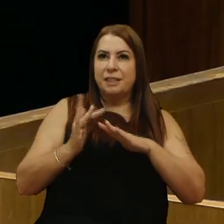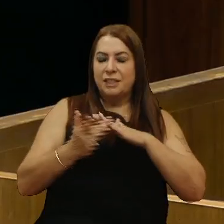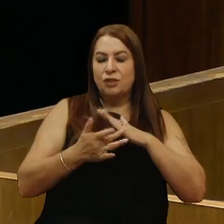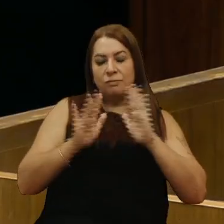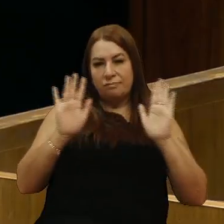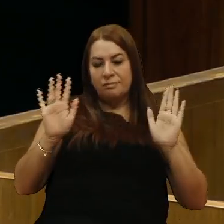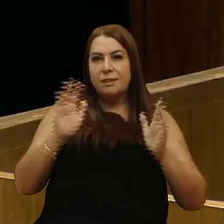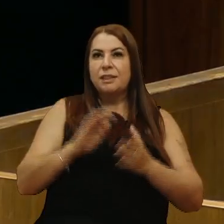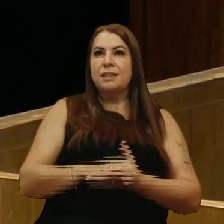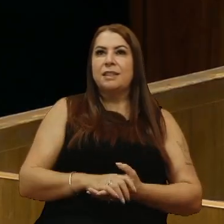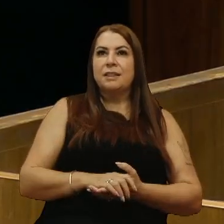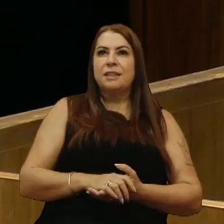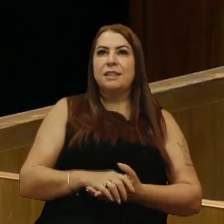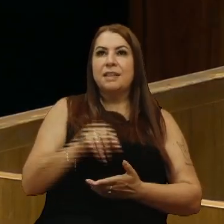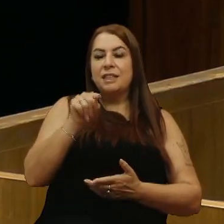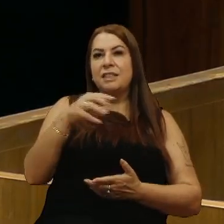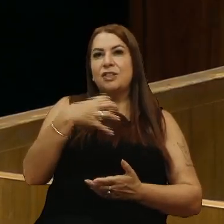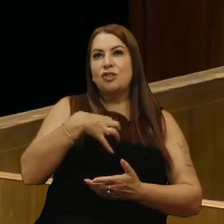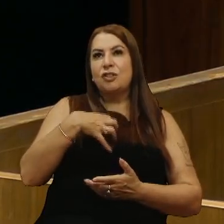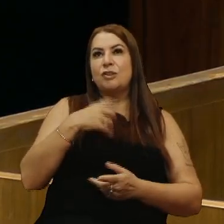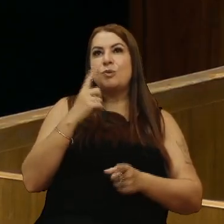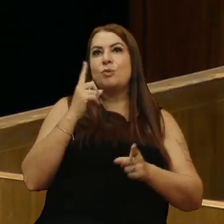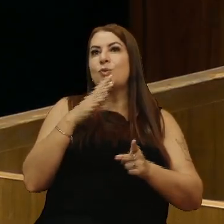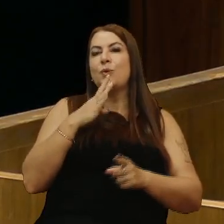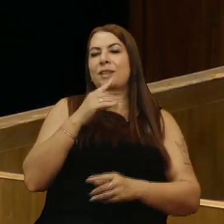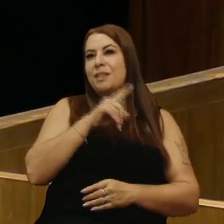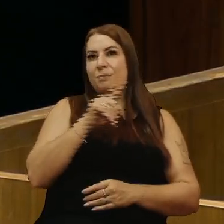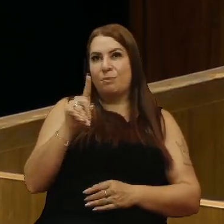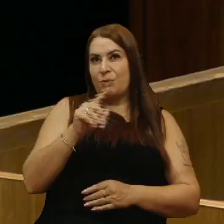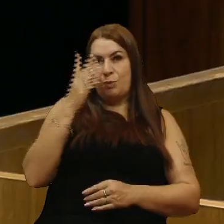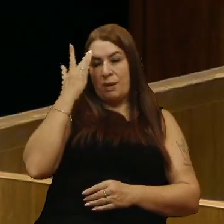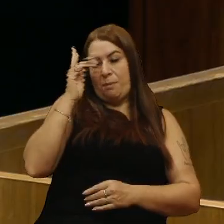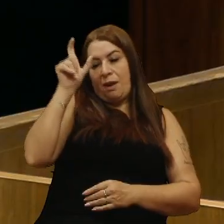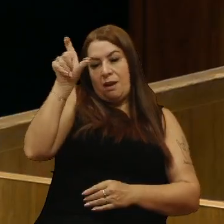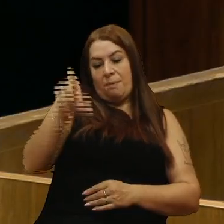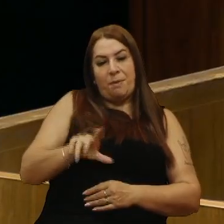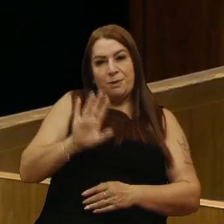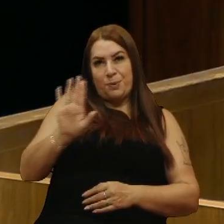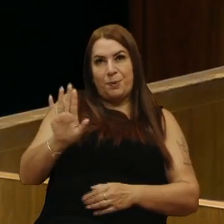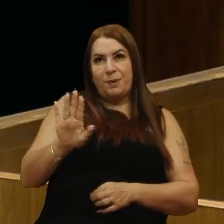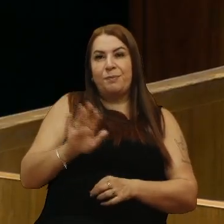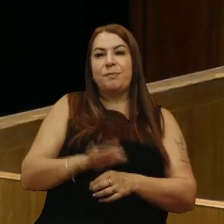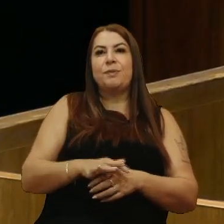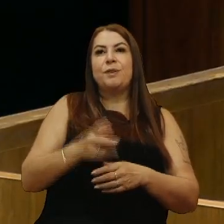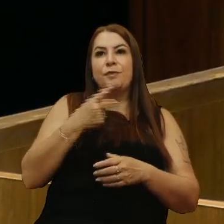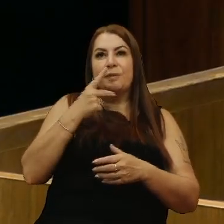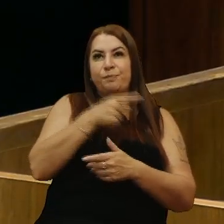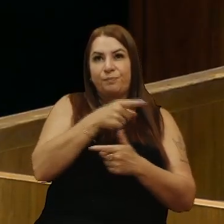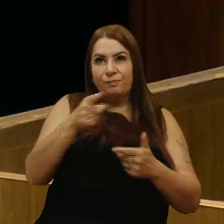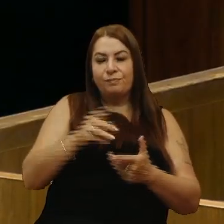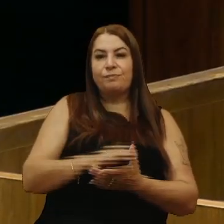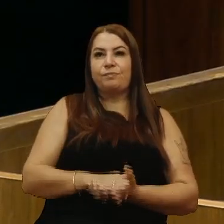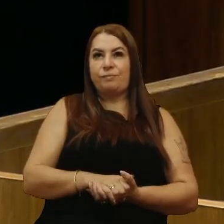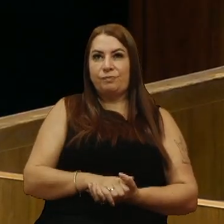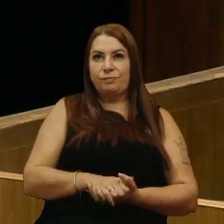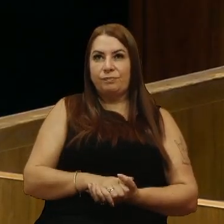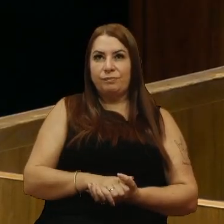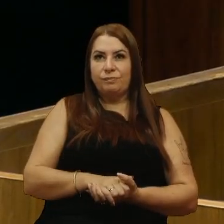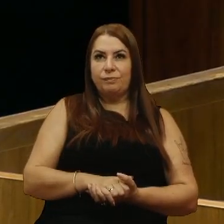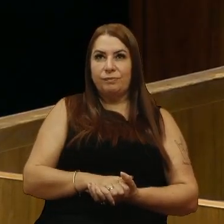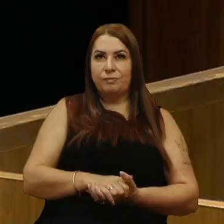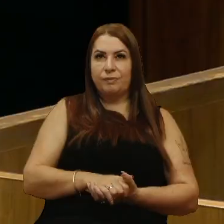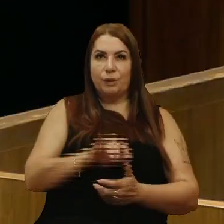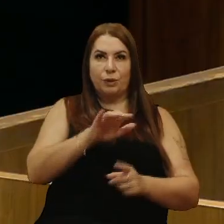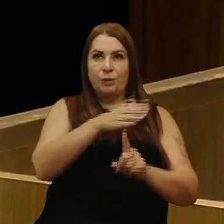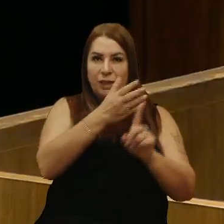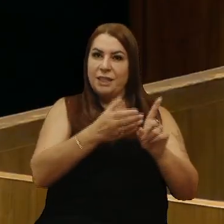enfim. Foi desta forma que nos conhecemos, mas eu não sabia quem era o Panceira. E quero dizer para vocês que o título, quando a